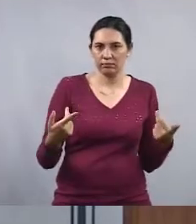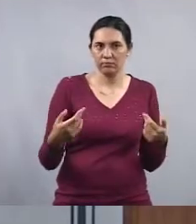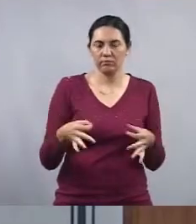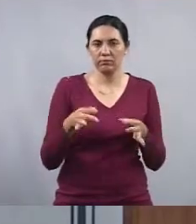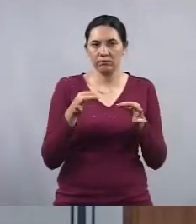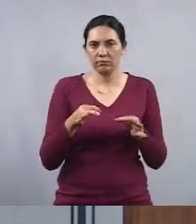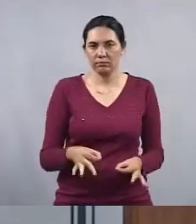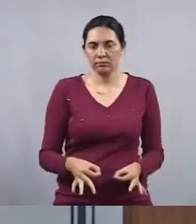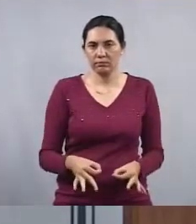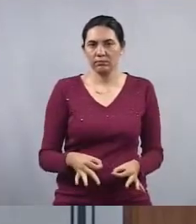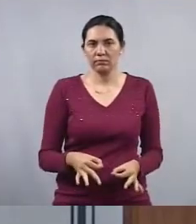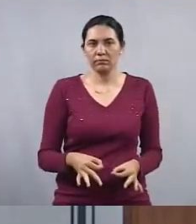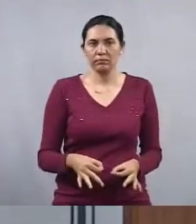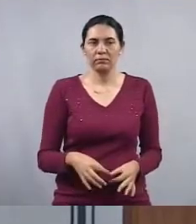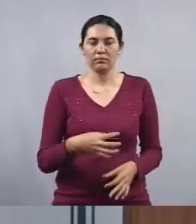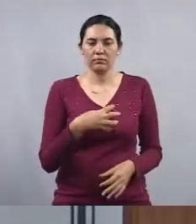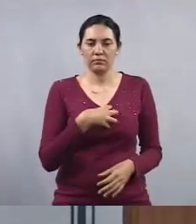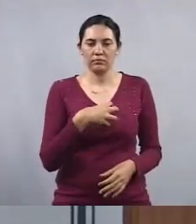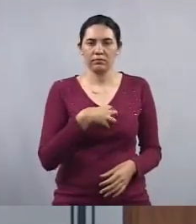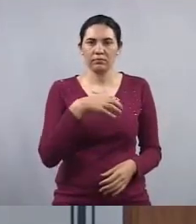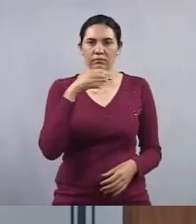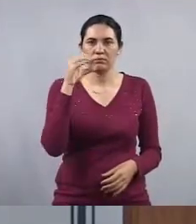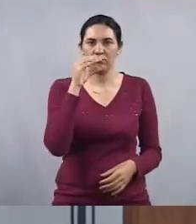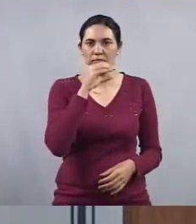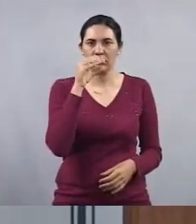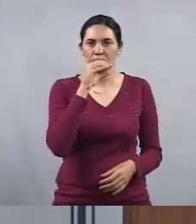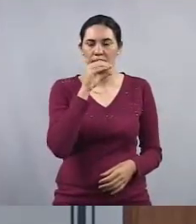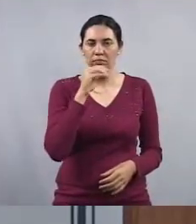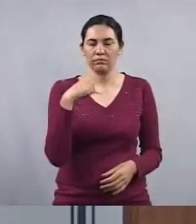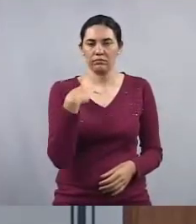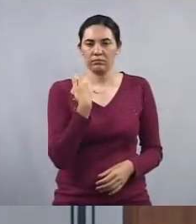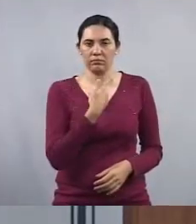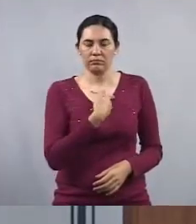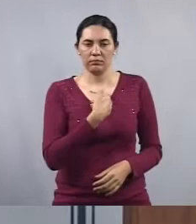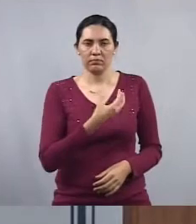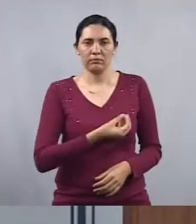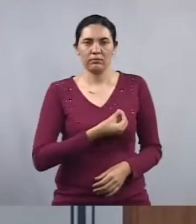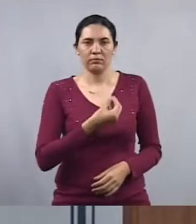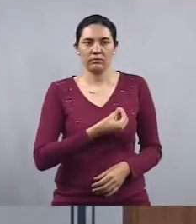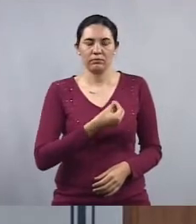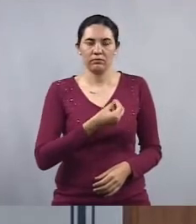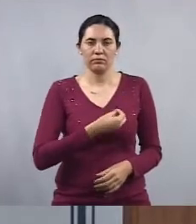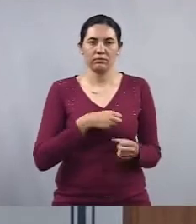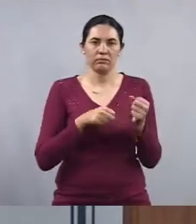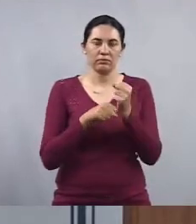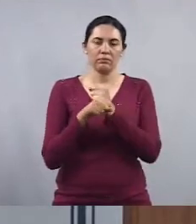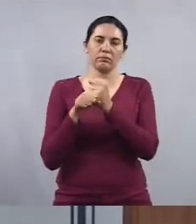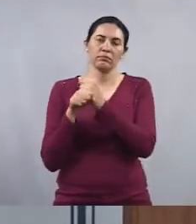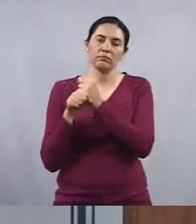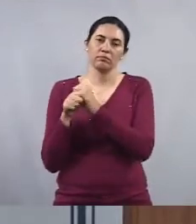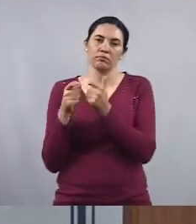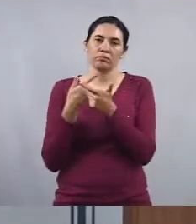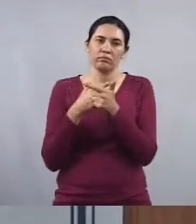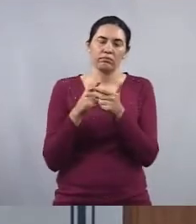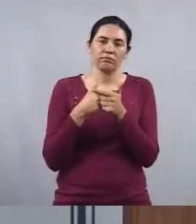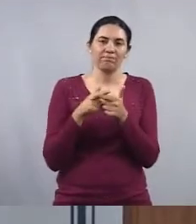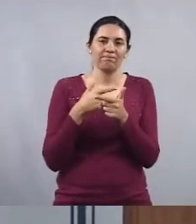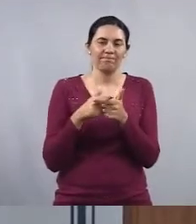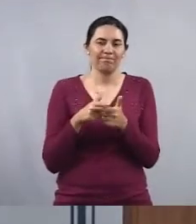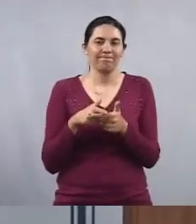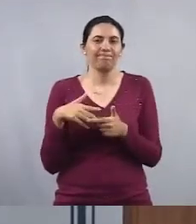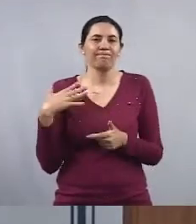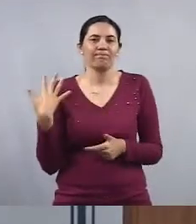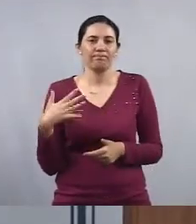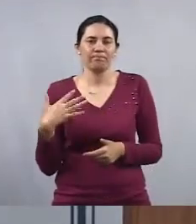acontecendo, sejam tomadas de forma muito urgente. Nós vivenciamos, alguns anos atrás, uma situação dramática